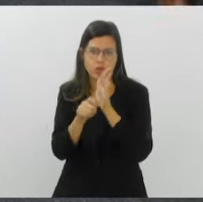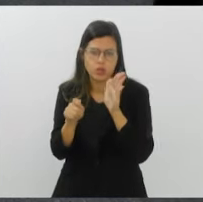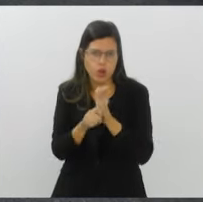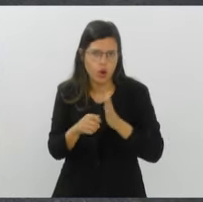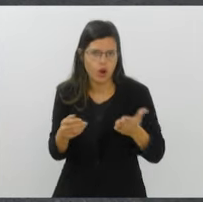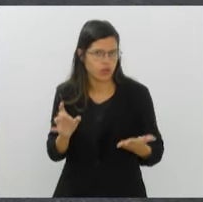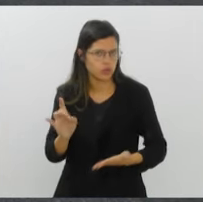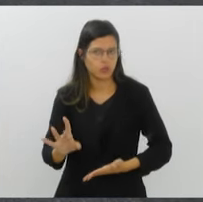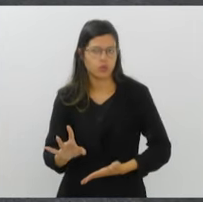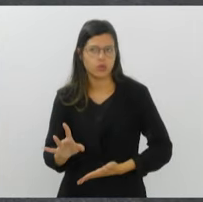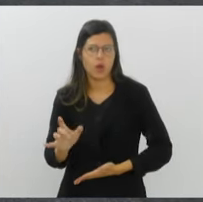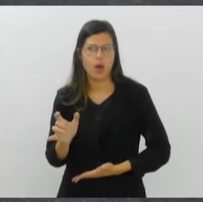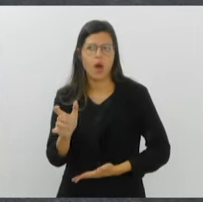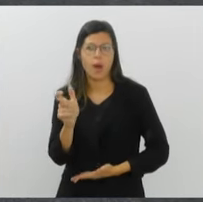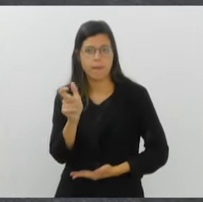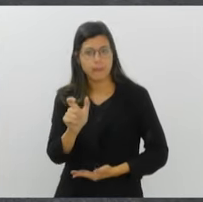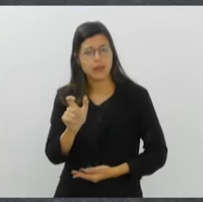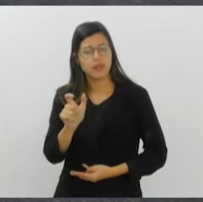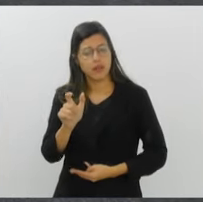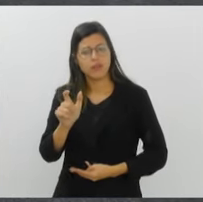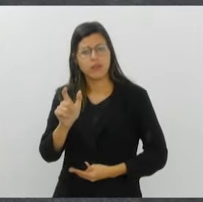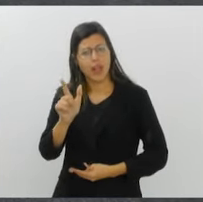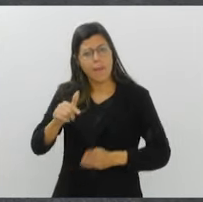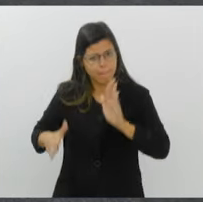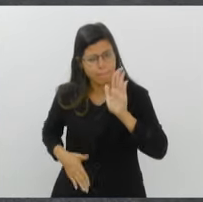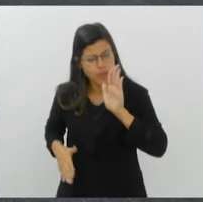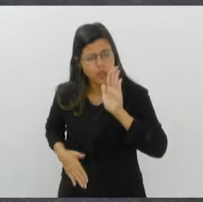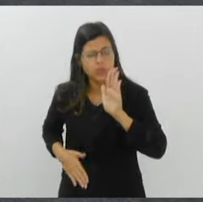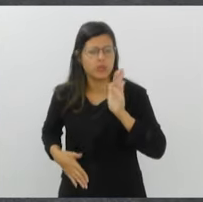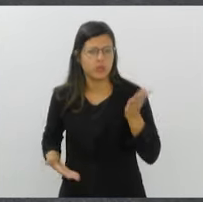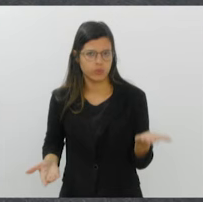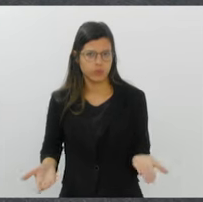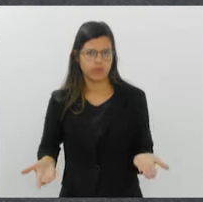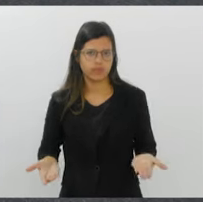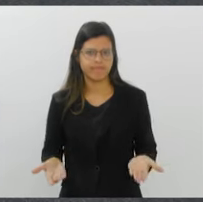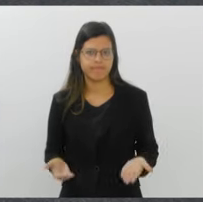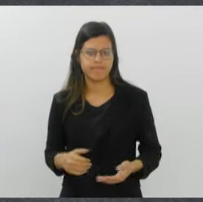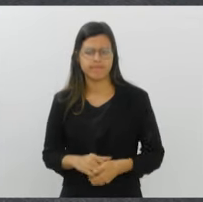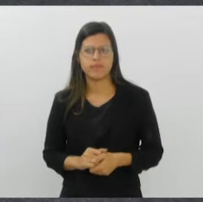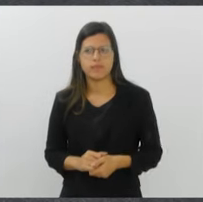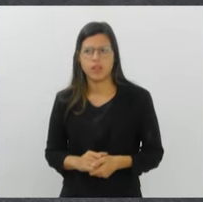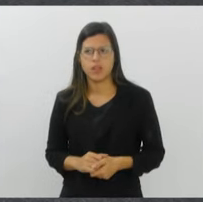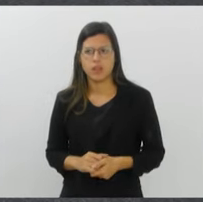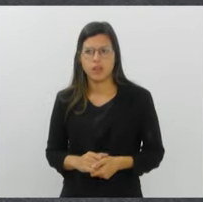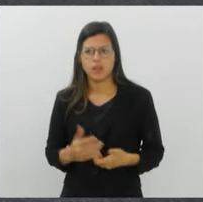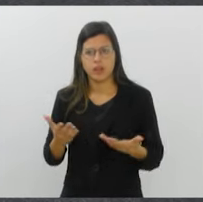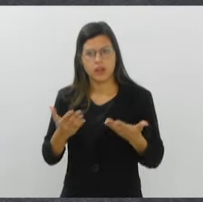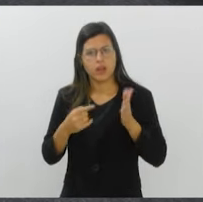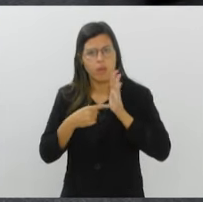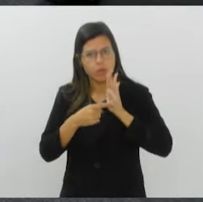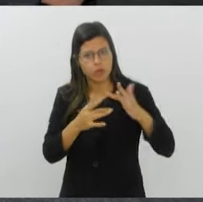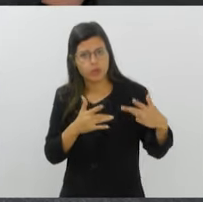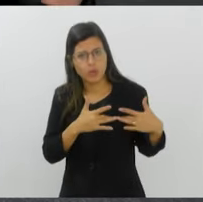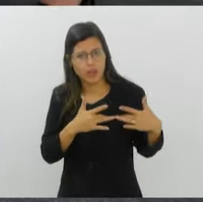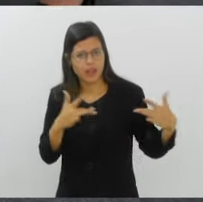Eufemismo para marginalidade, nobre presidente. Então, quero deixar aqui a minha solidariedade à família, porque se